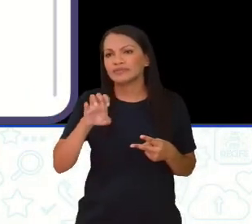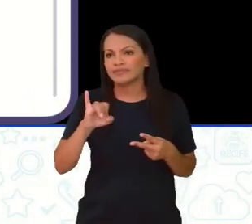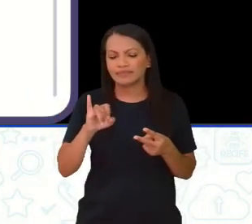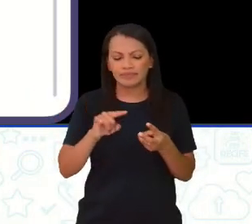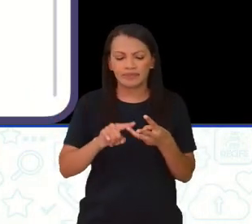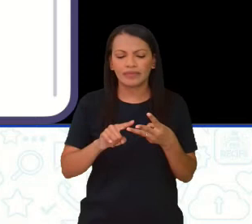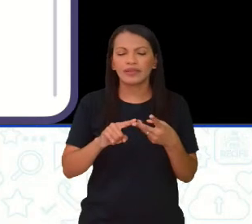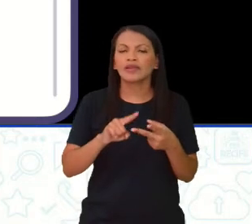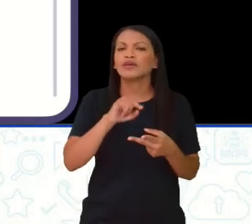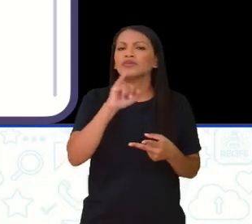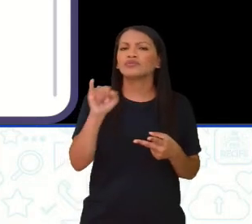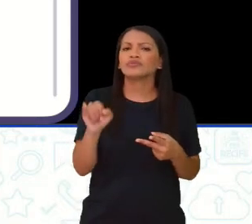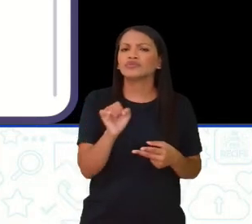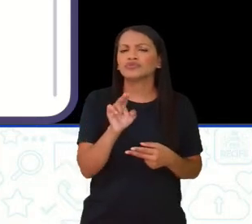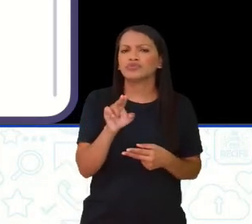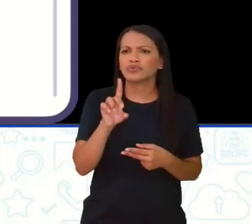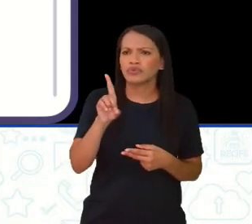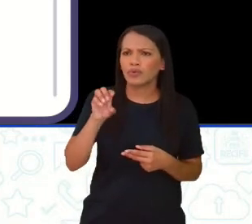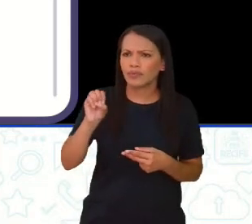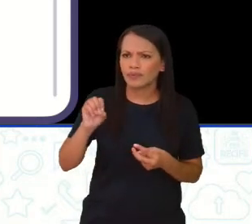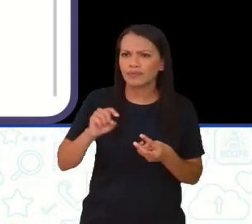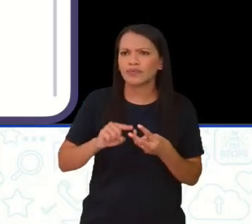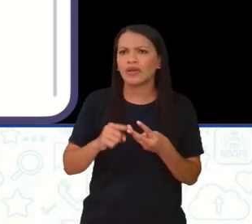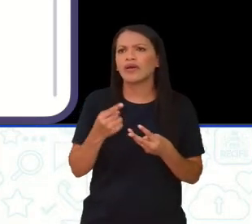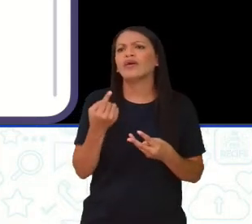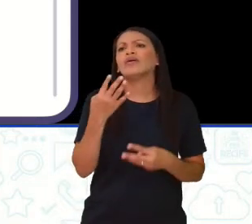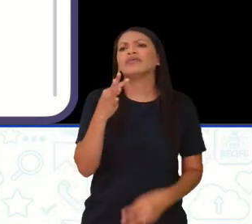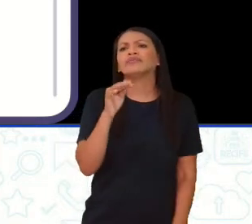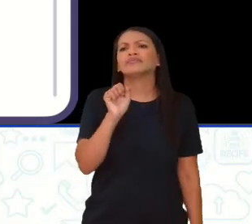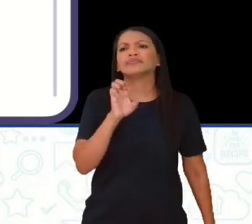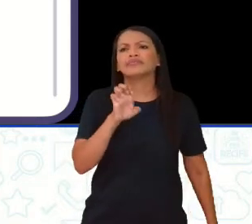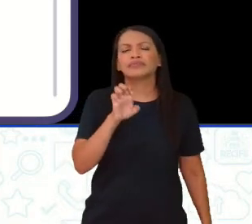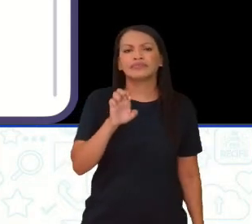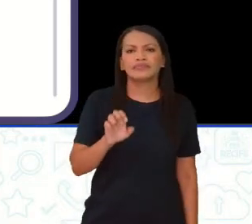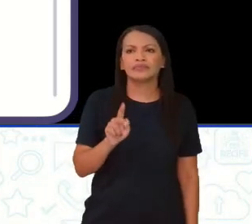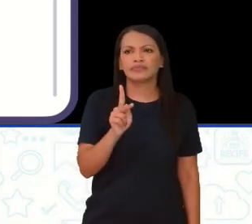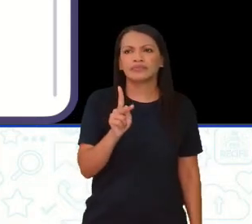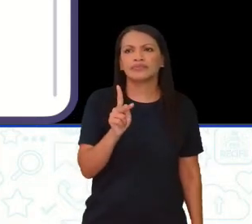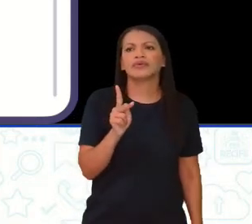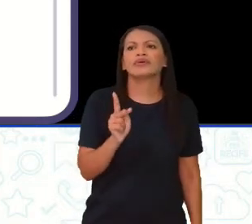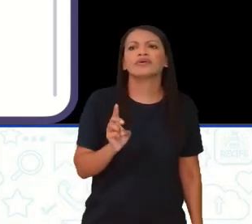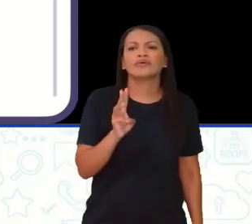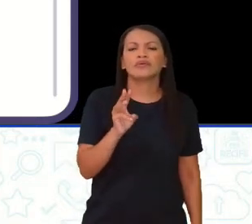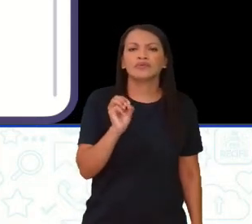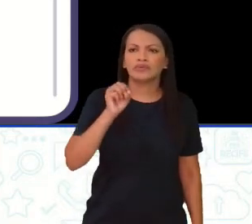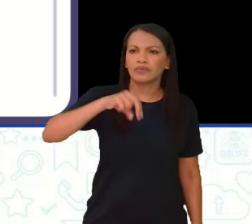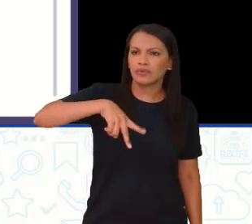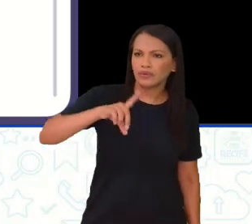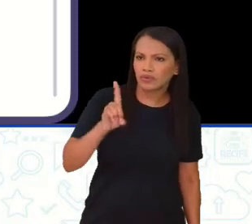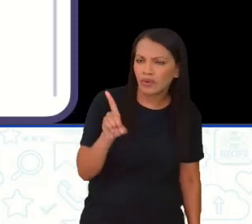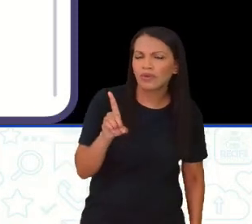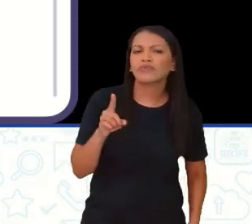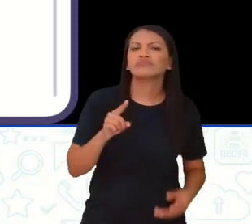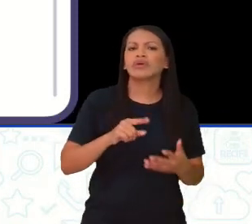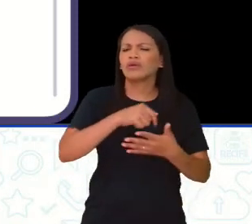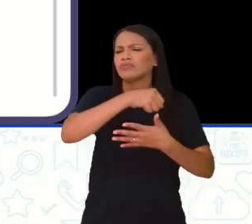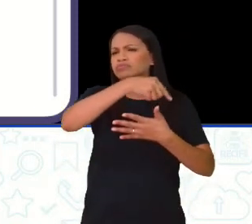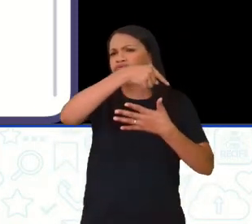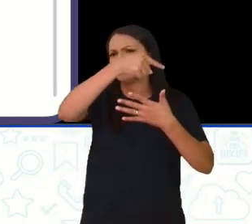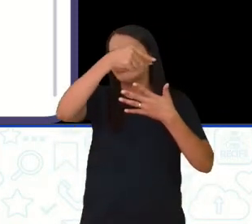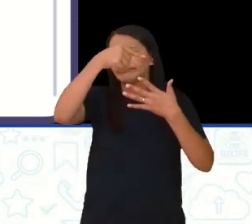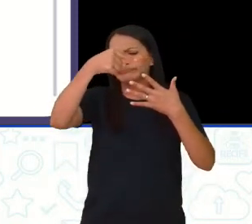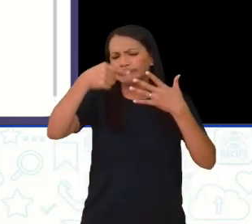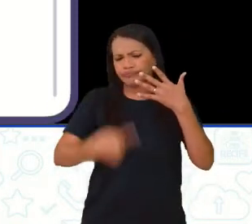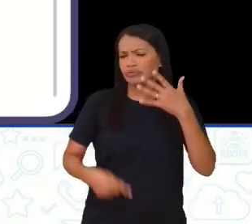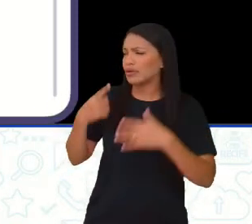o karatê, muay thai, MMA, né, e a esgrima. E aí eu vou, antes de